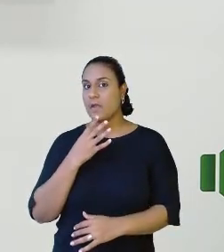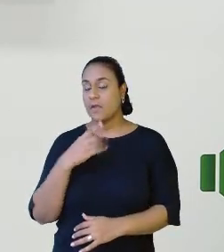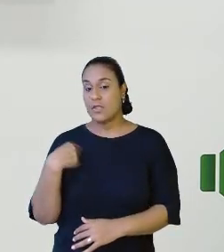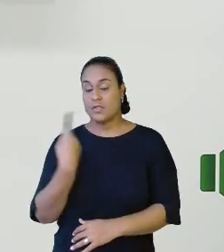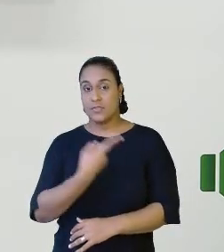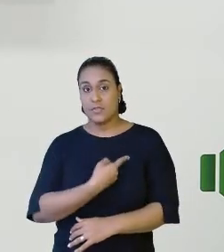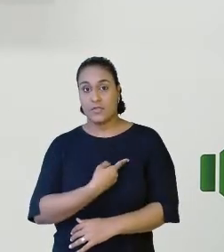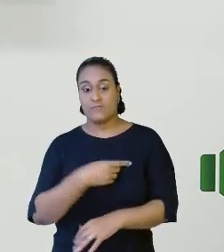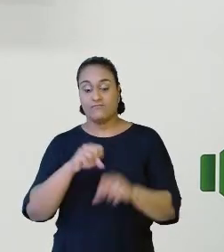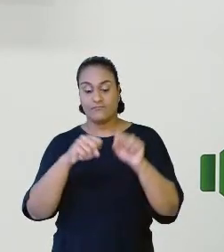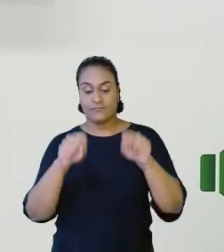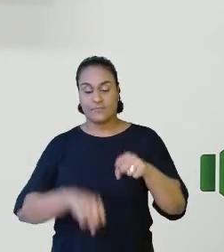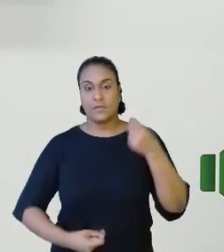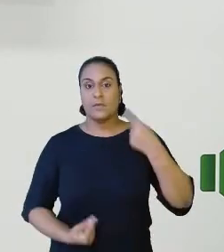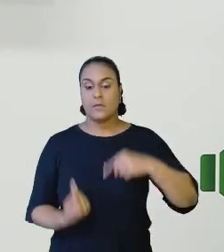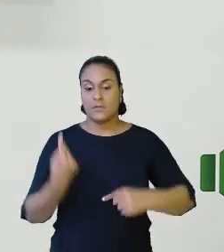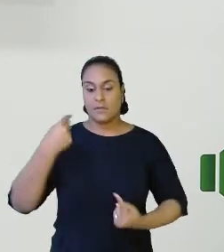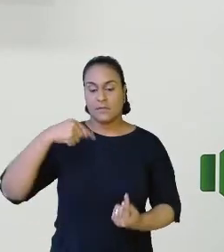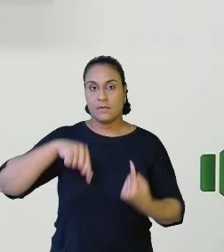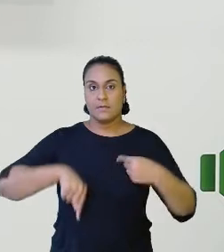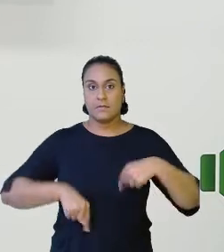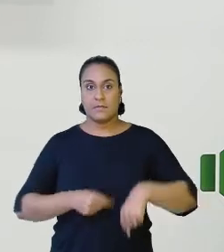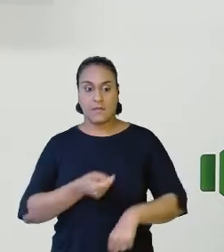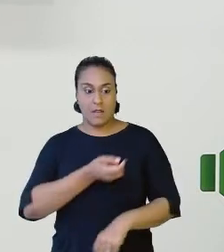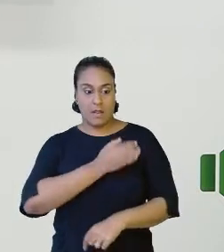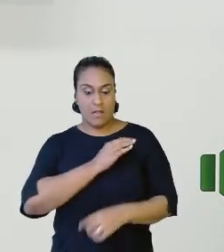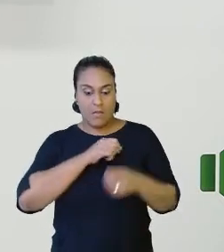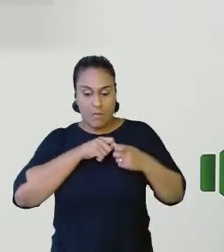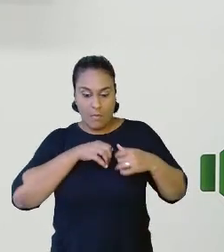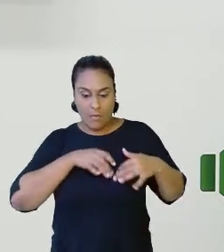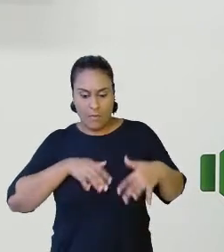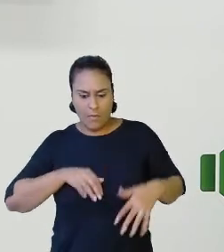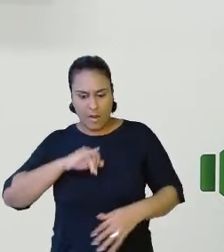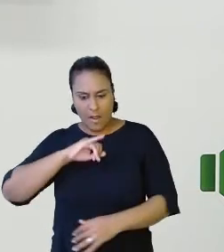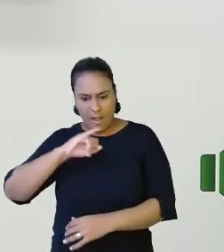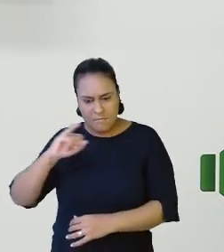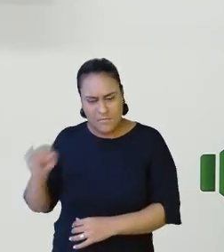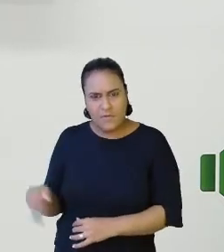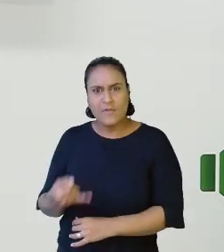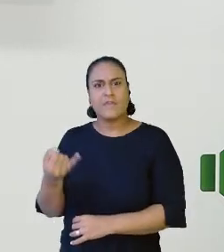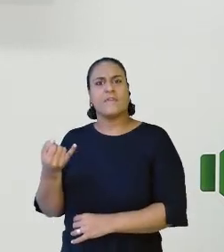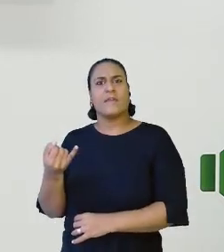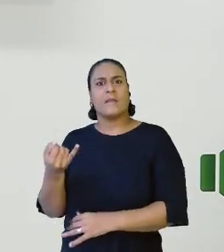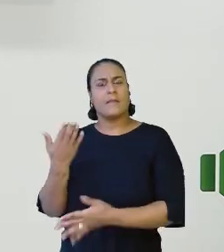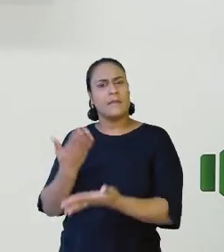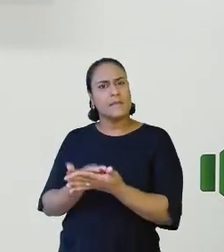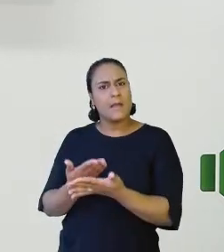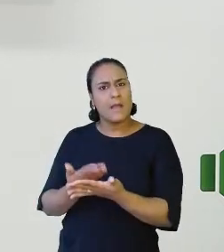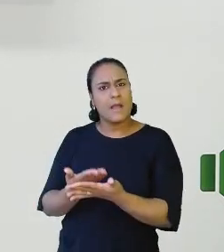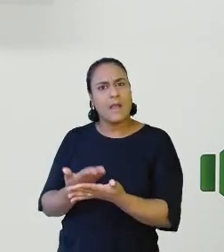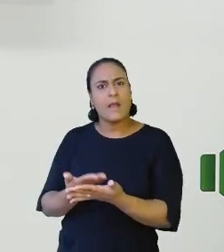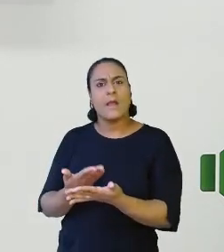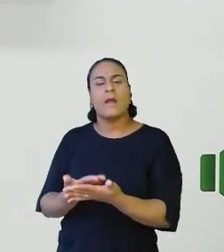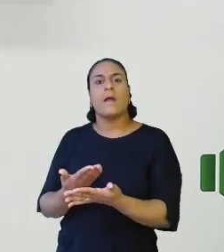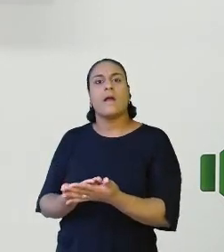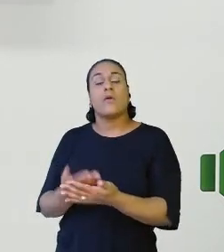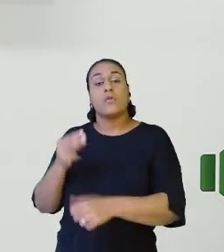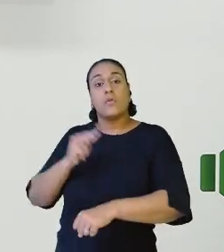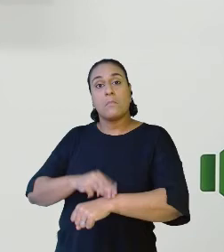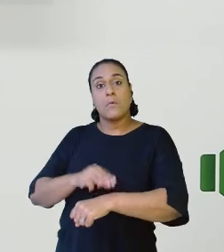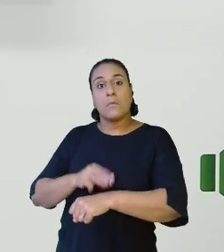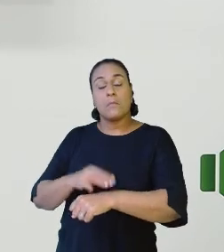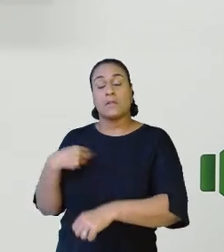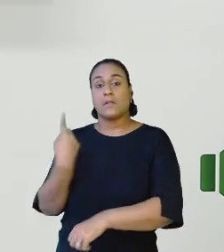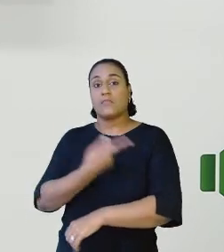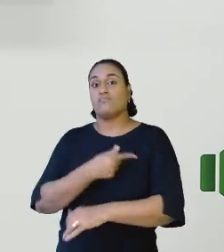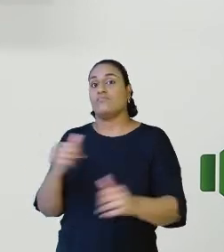sistema circulatório. Aproveitem cada minuto, cada aula, cada momento que vocês estão aqui junto